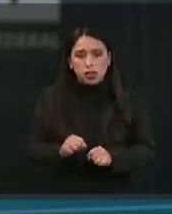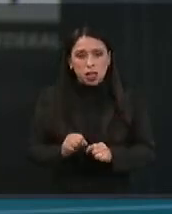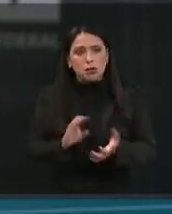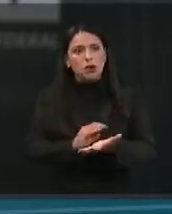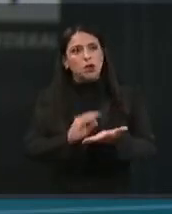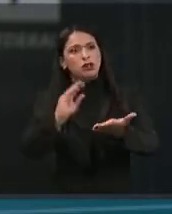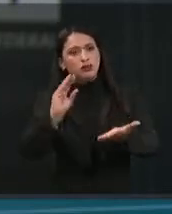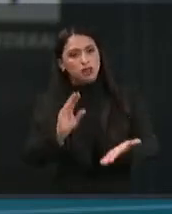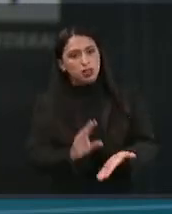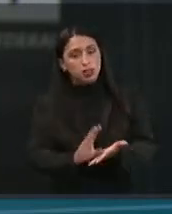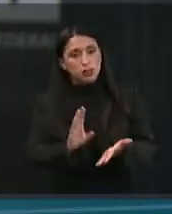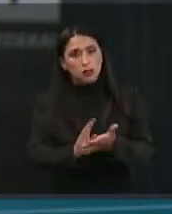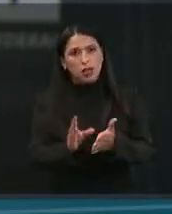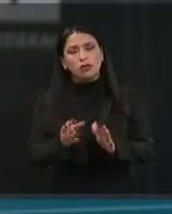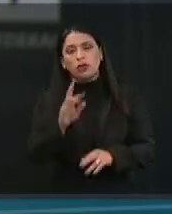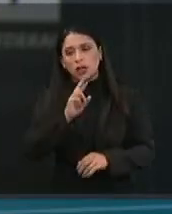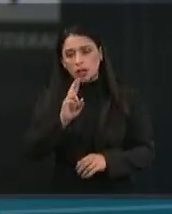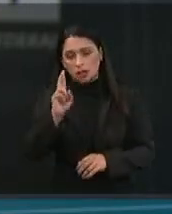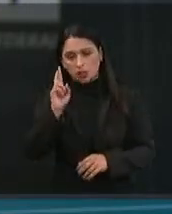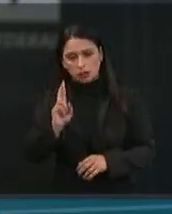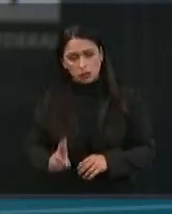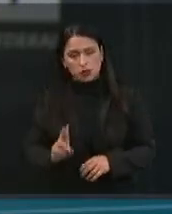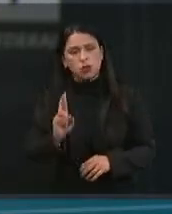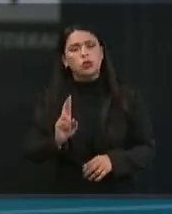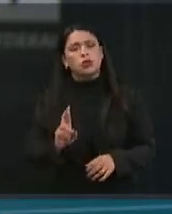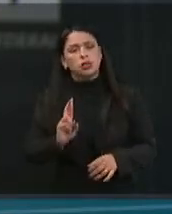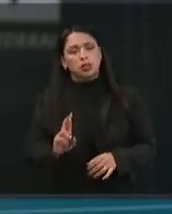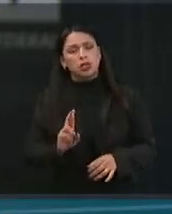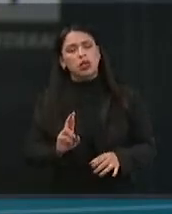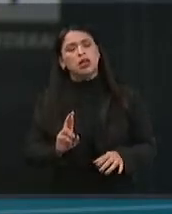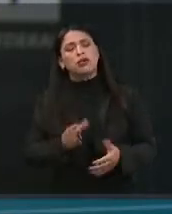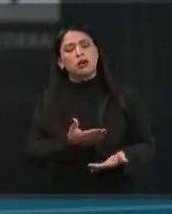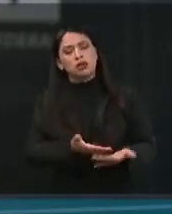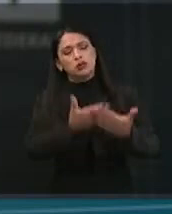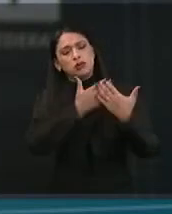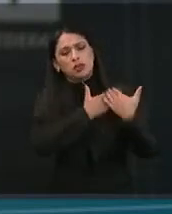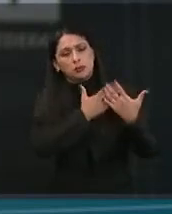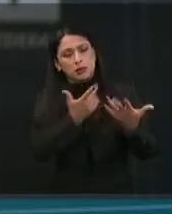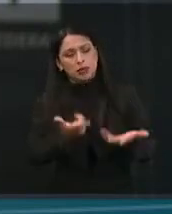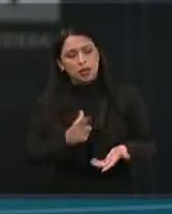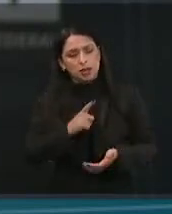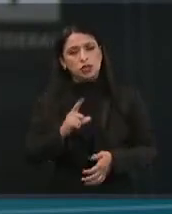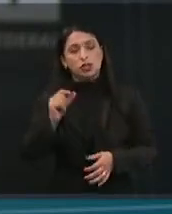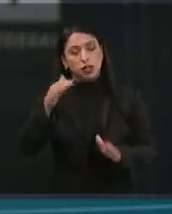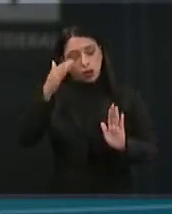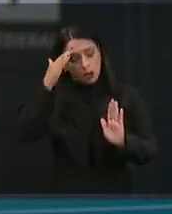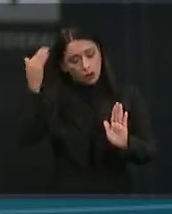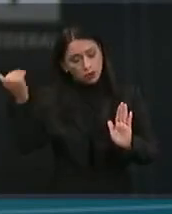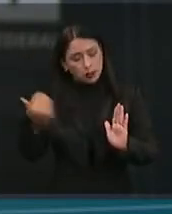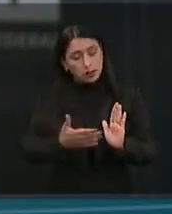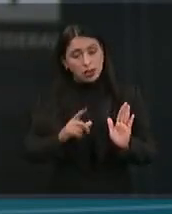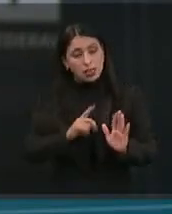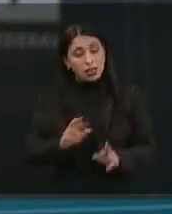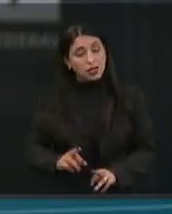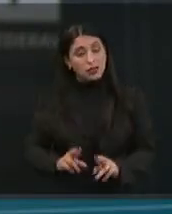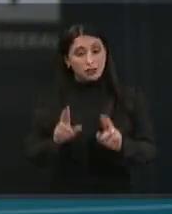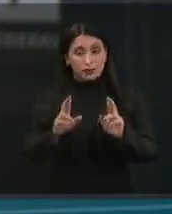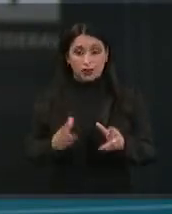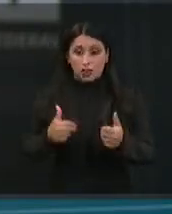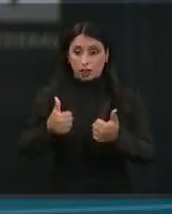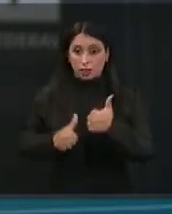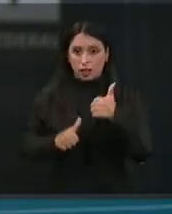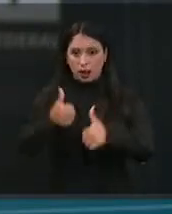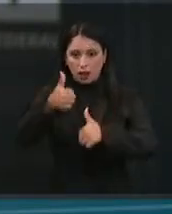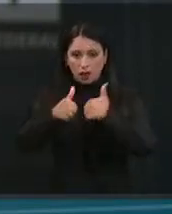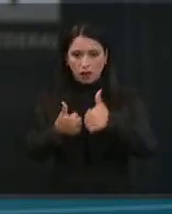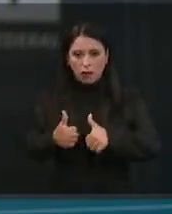formas de prestações de conta. Desta forma, cumprir bem com esta responsabilidade é diferente de analisar se